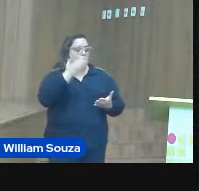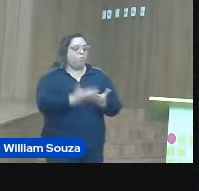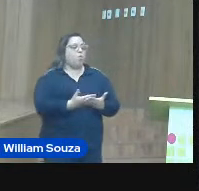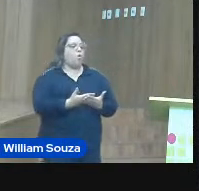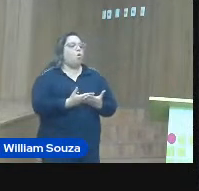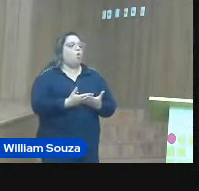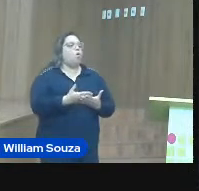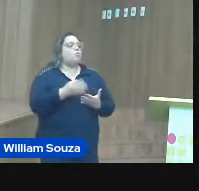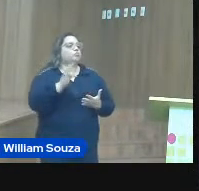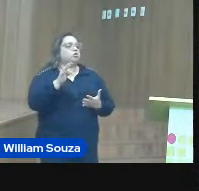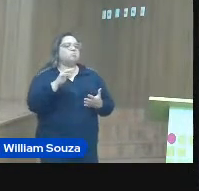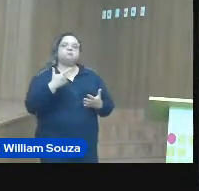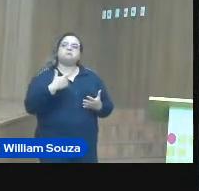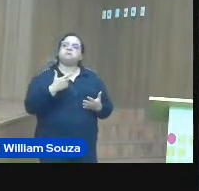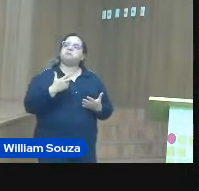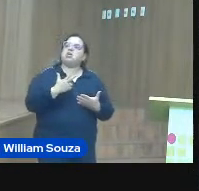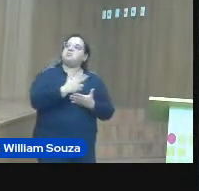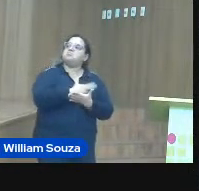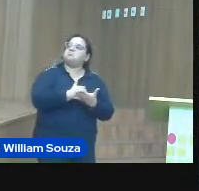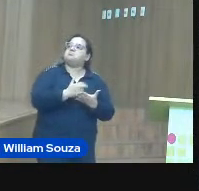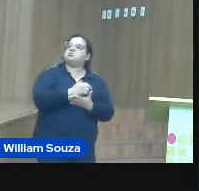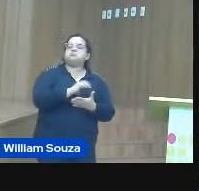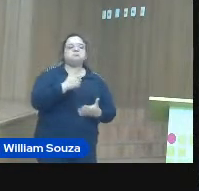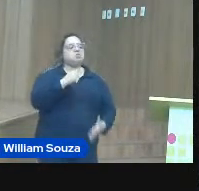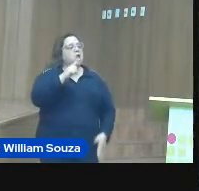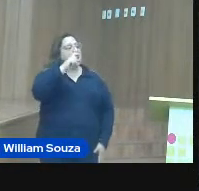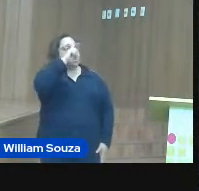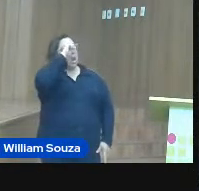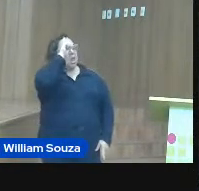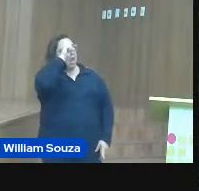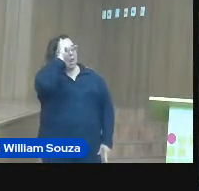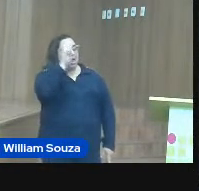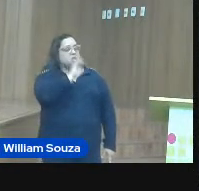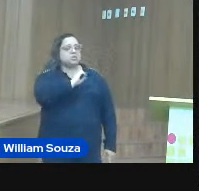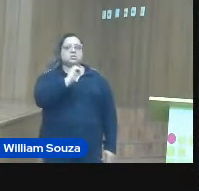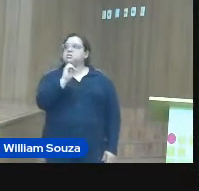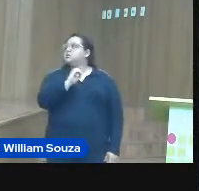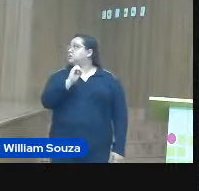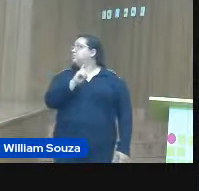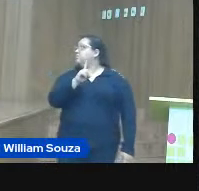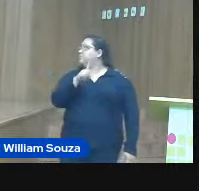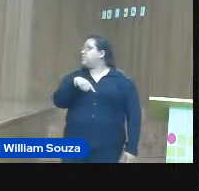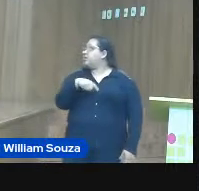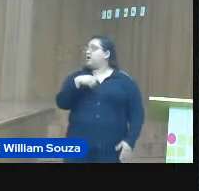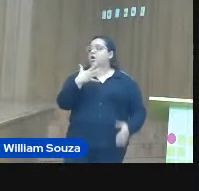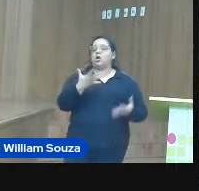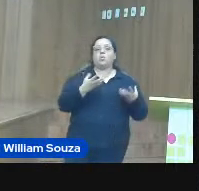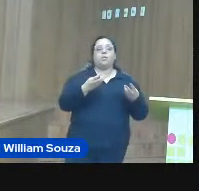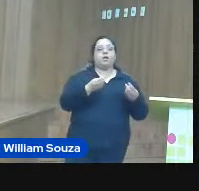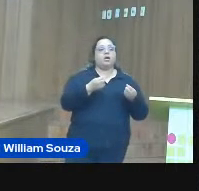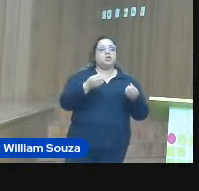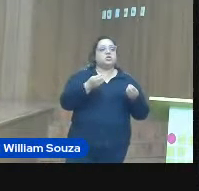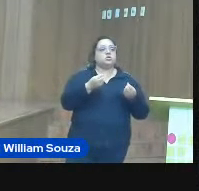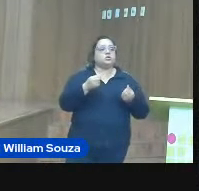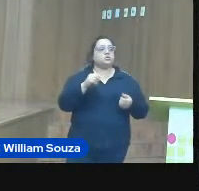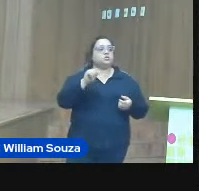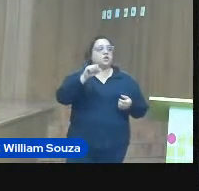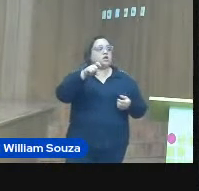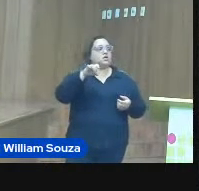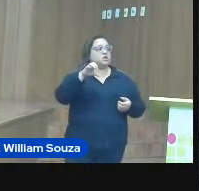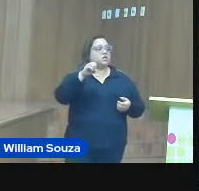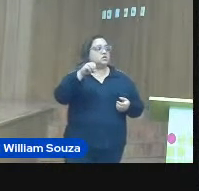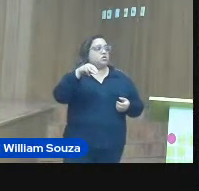tem desenho, não tem intuição, não tem nada. É uma articulação de axiomas,